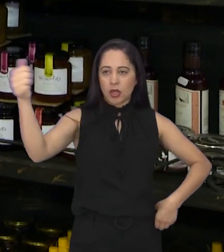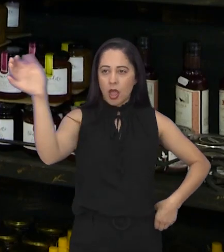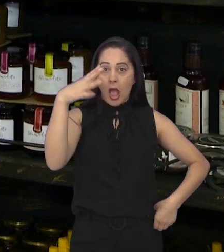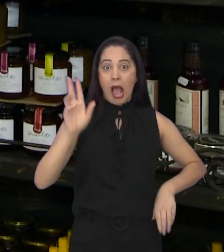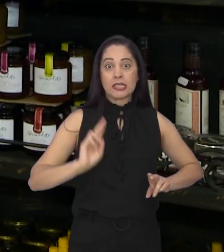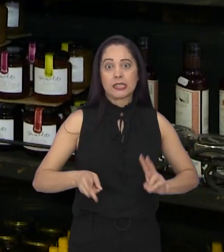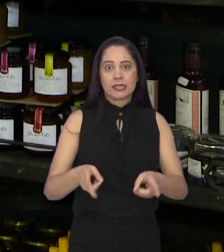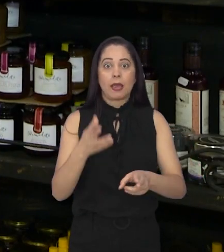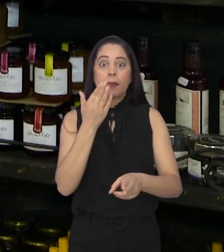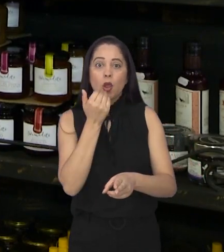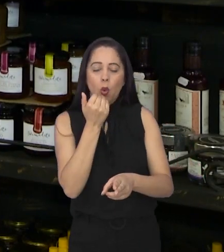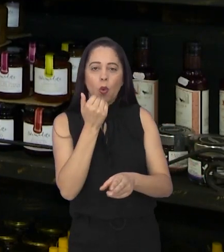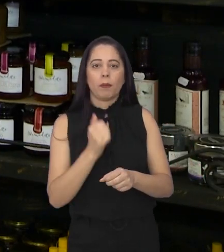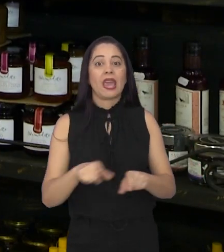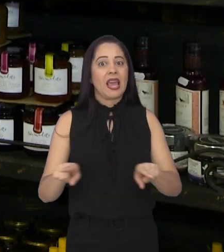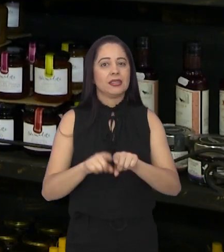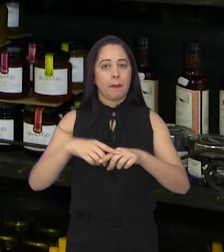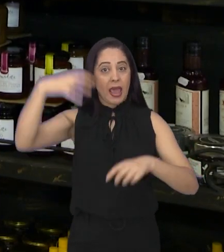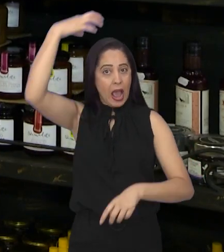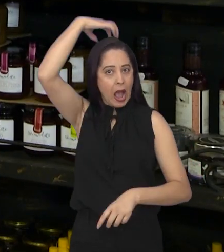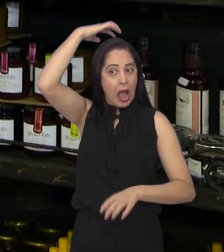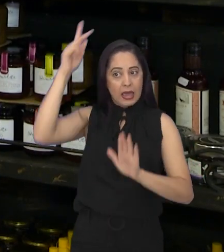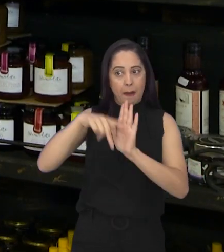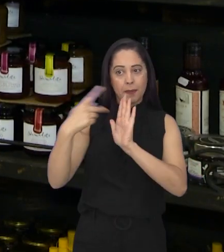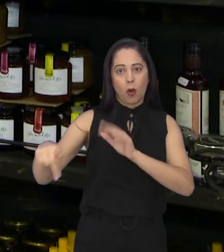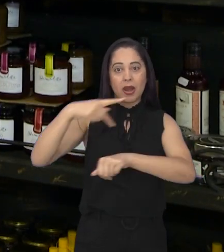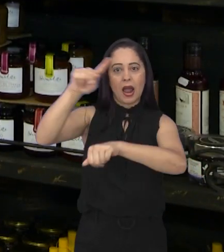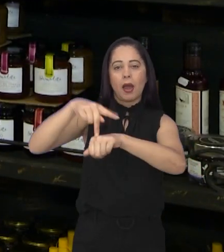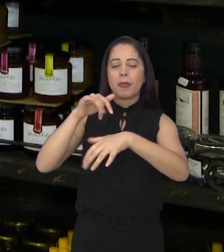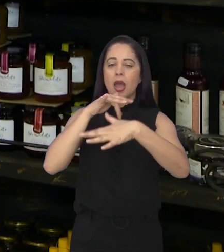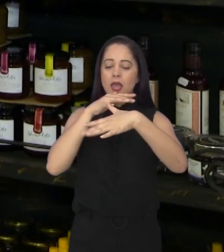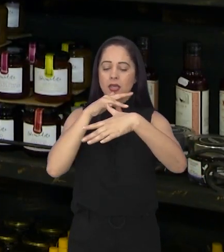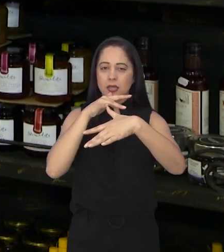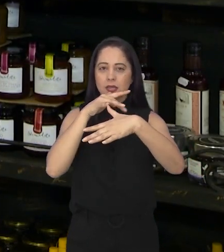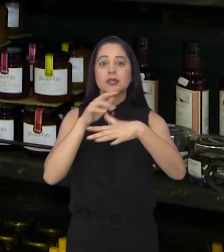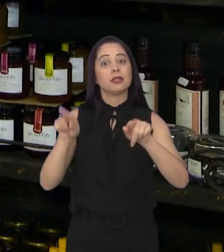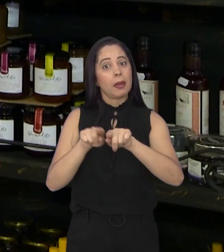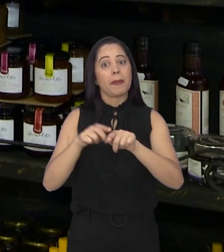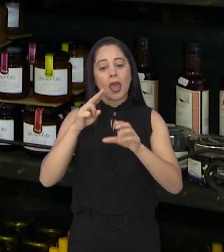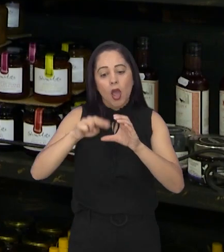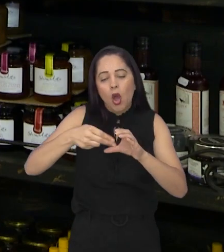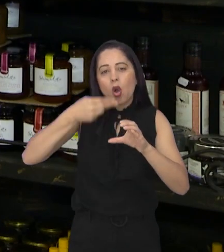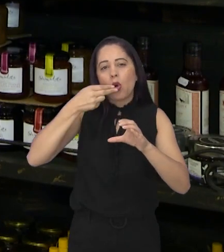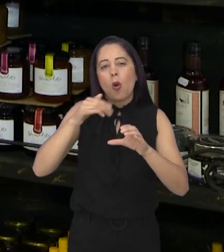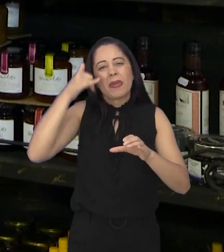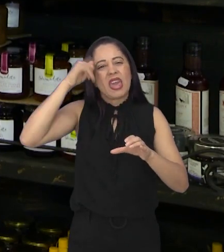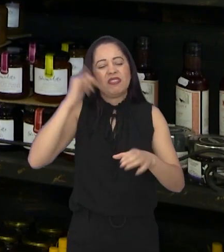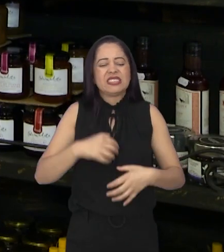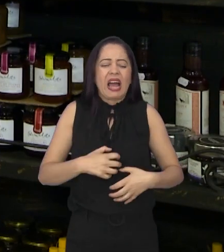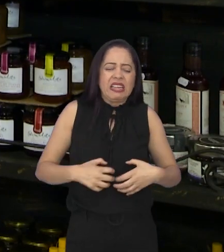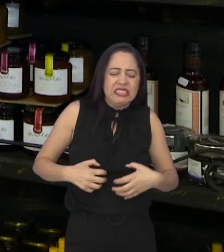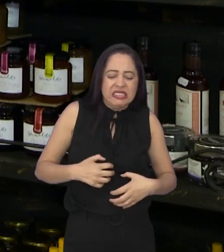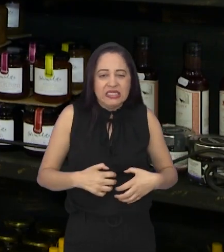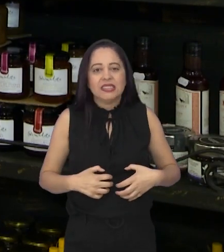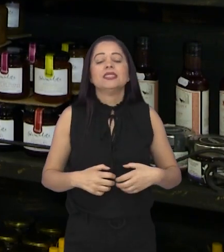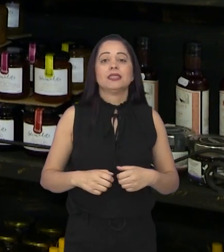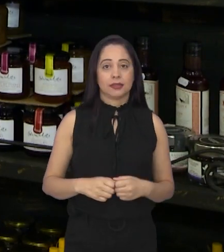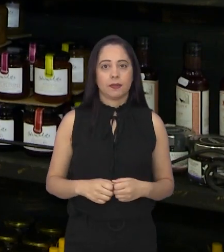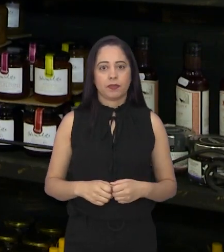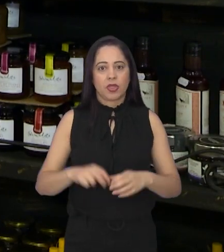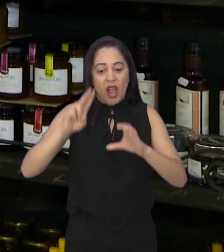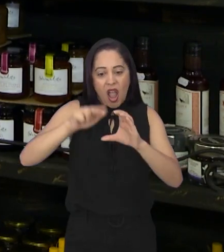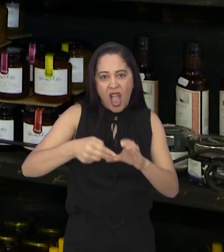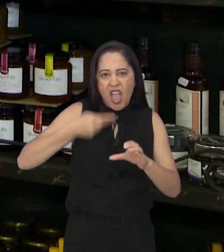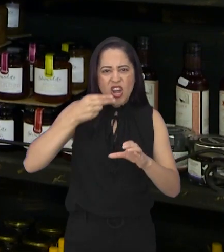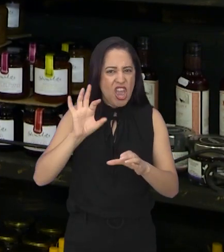batalha. Já Maria Stuart, rainha da Escócia, aliviava seus enjoos com o doce. E se você acha que a geleia